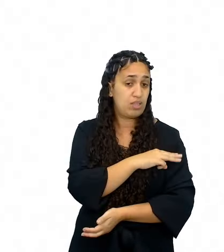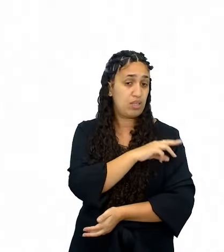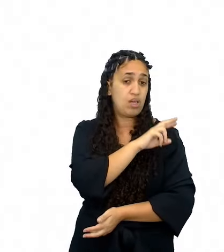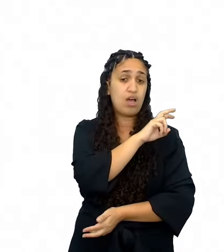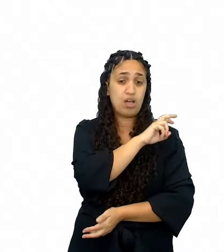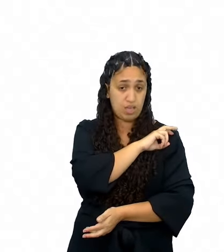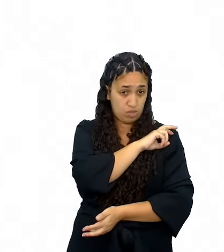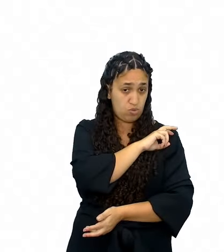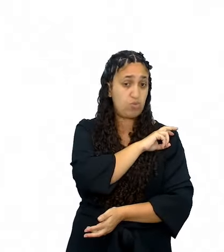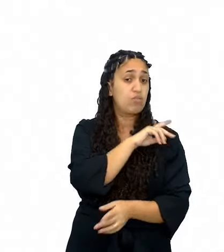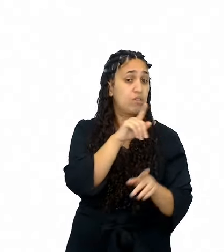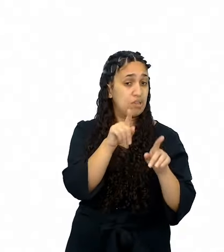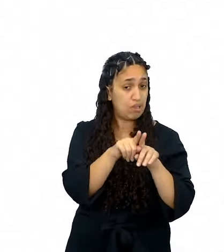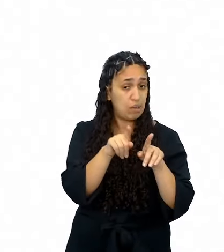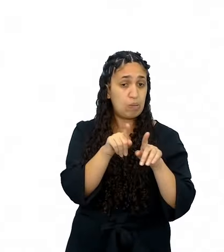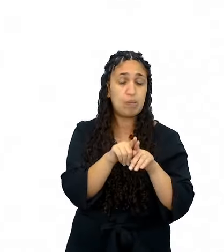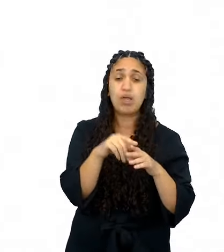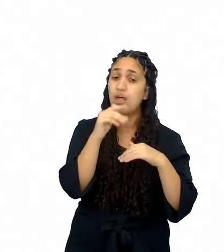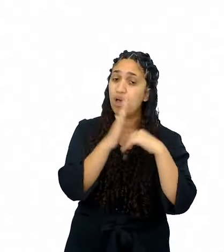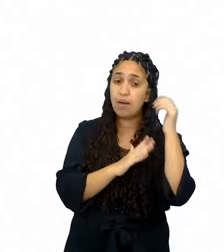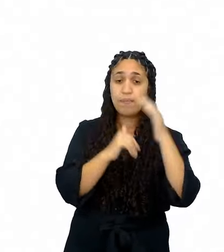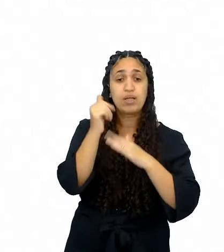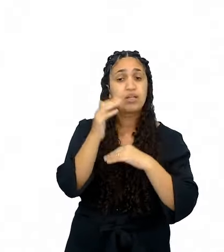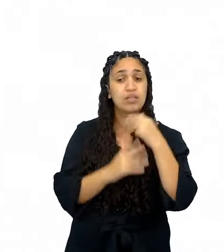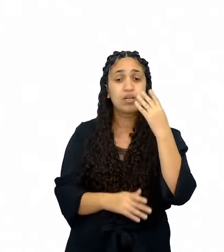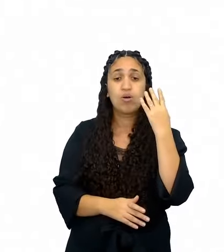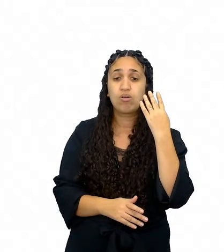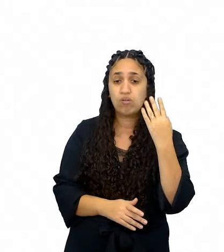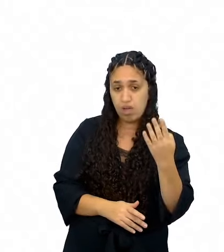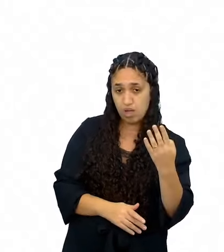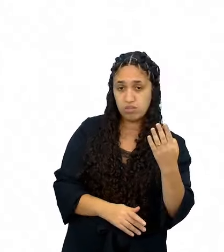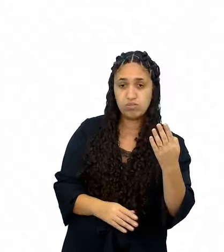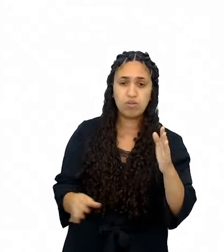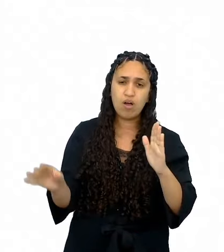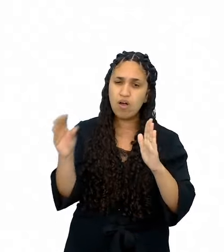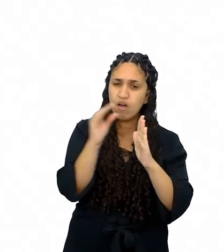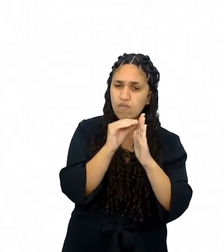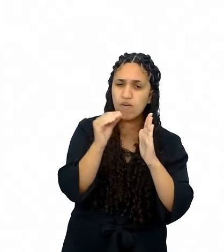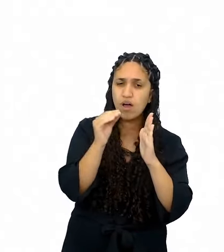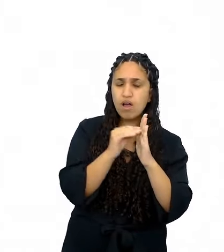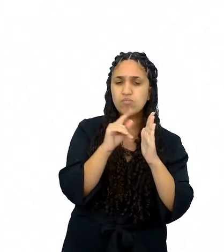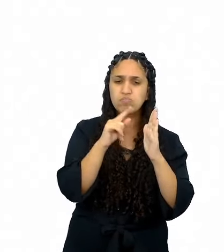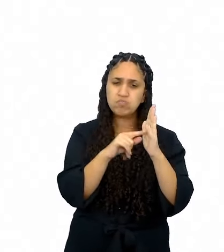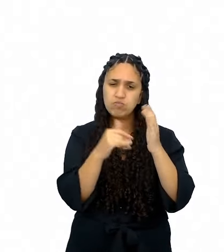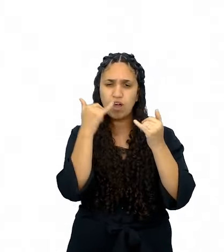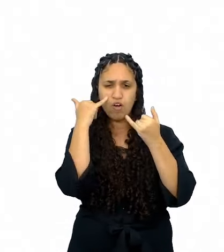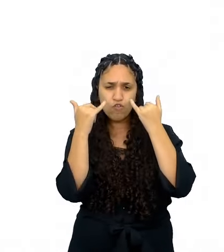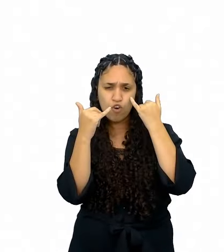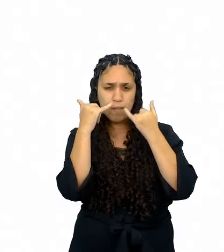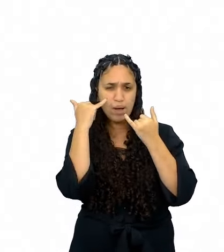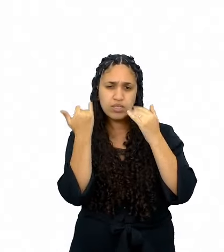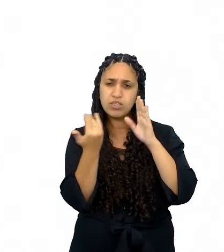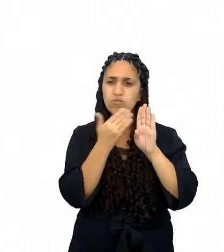implícitas na leitura de textos de diferentes gêneros. Tá bem?